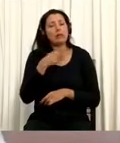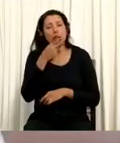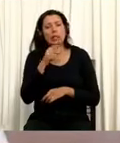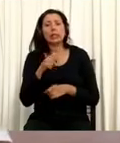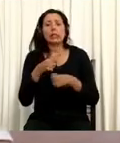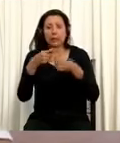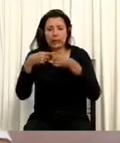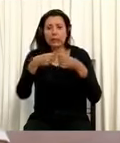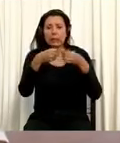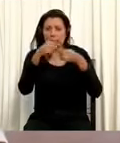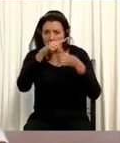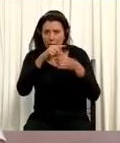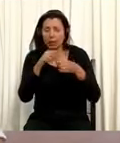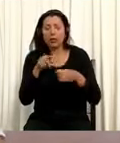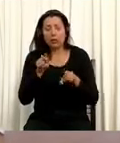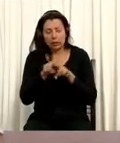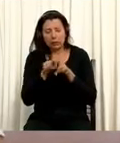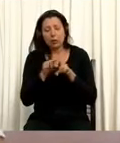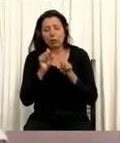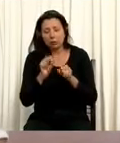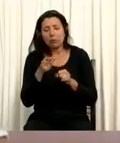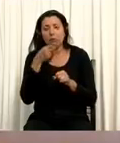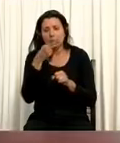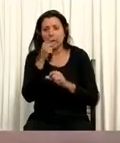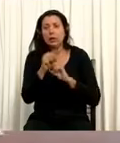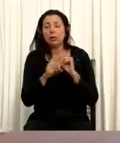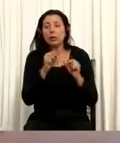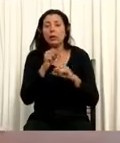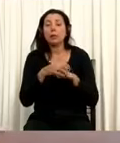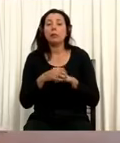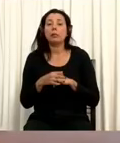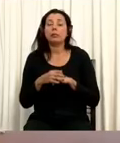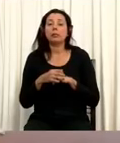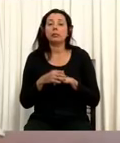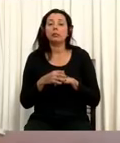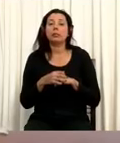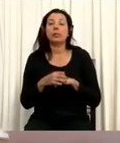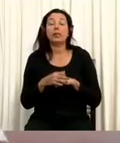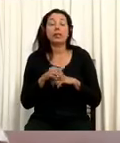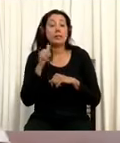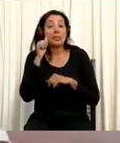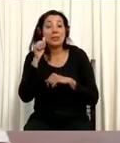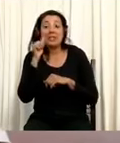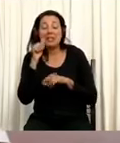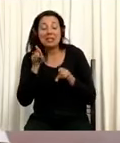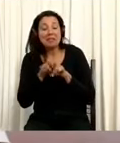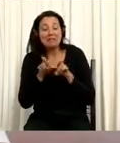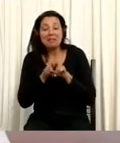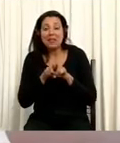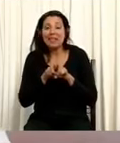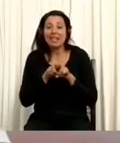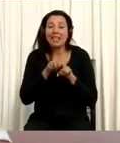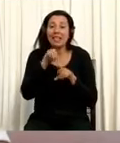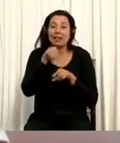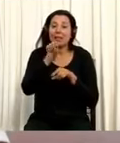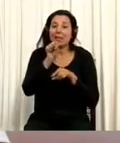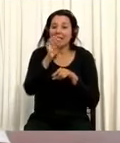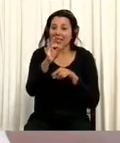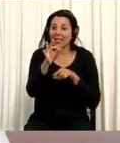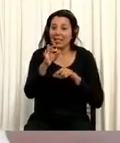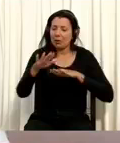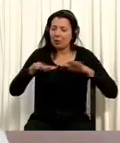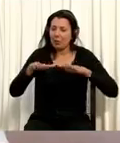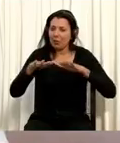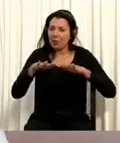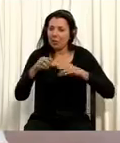sobre isso. E também uma grande simpatizante, né, do MST, do Movimento